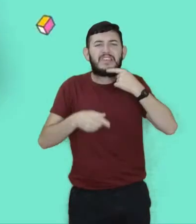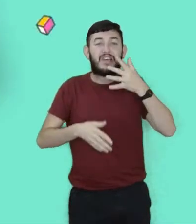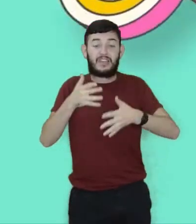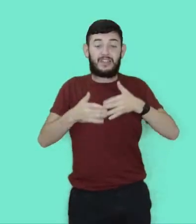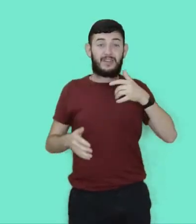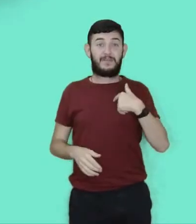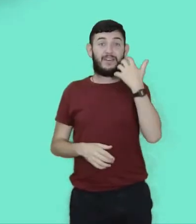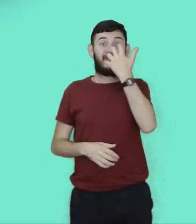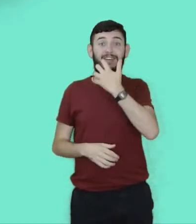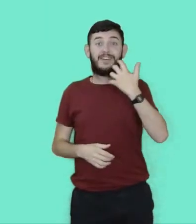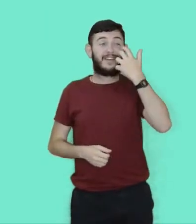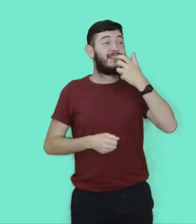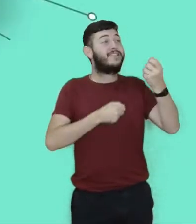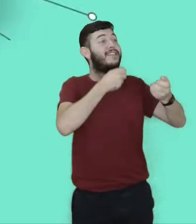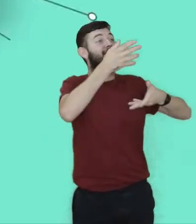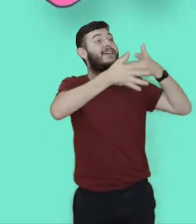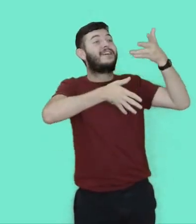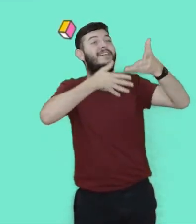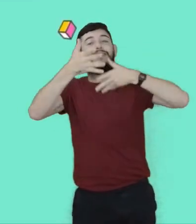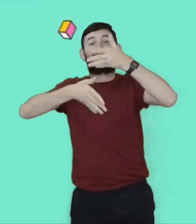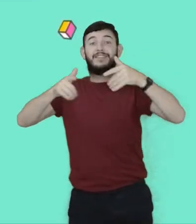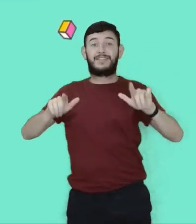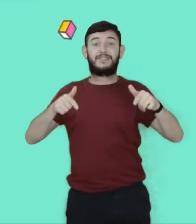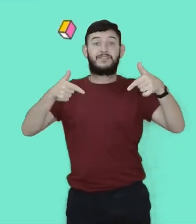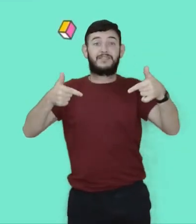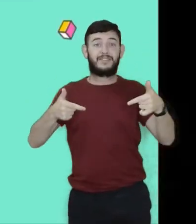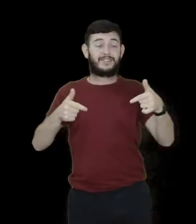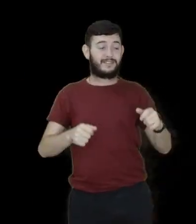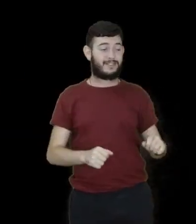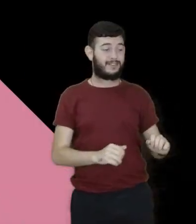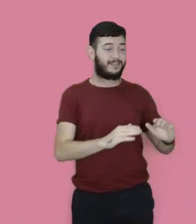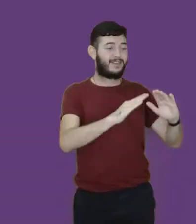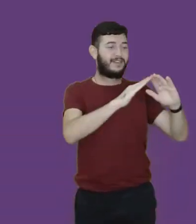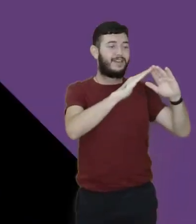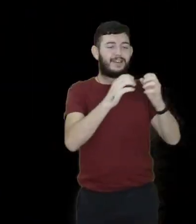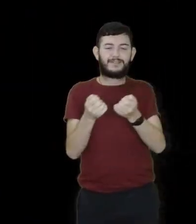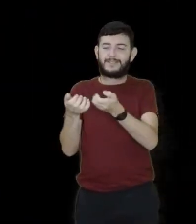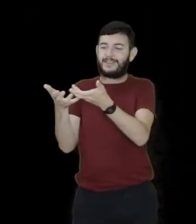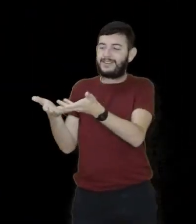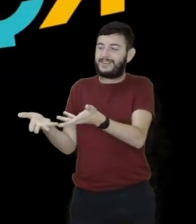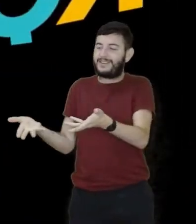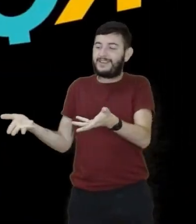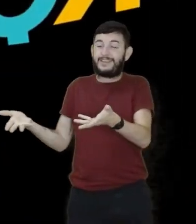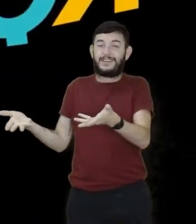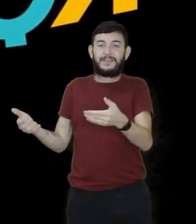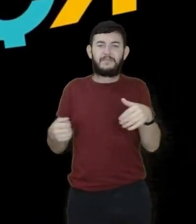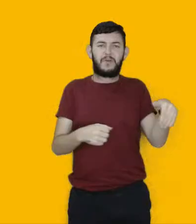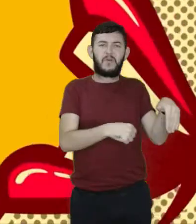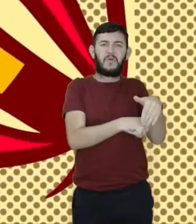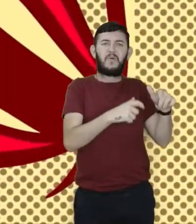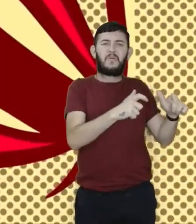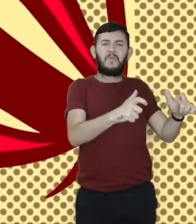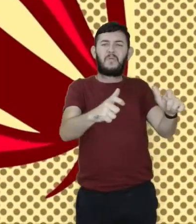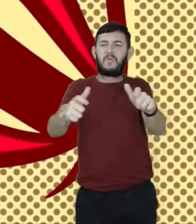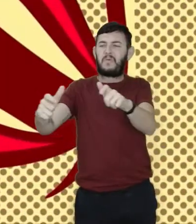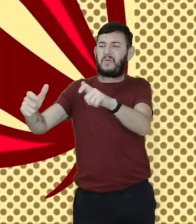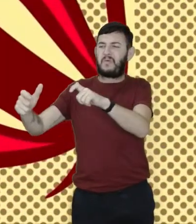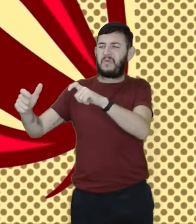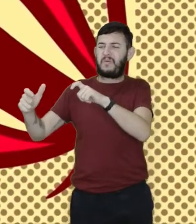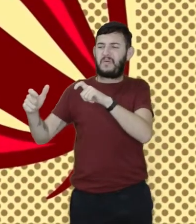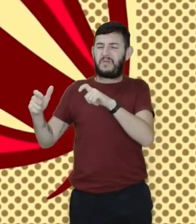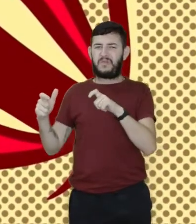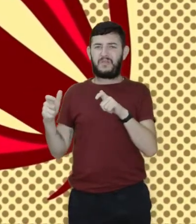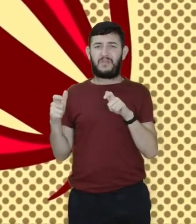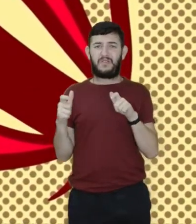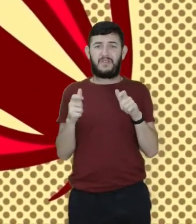Seja em casa, no campo, na rua ou na praça. Chega de mordaça,